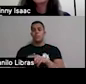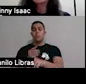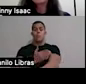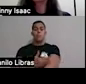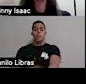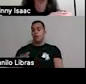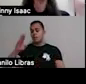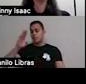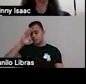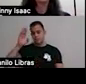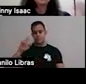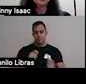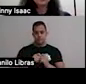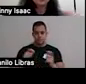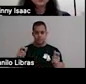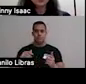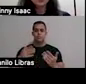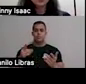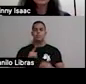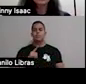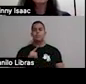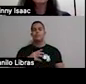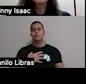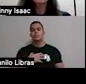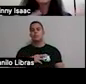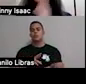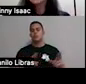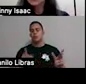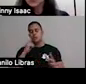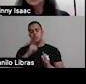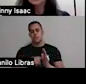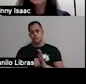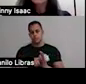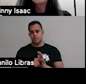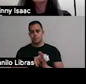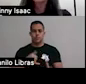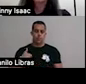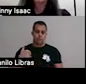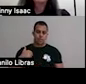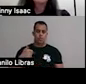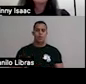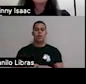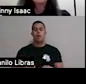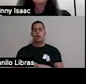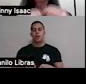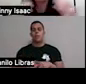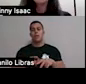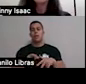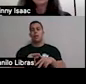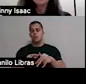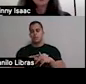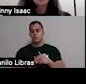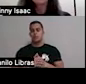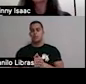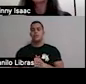duas coortes um pouco distintas, né, nesse critério de idade e de raça. Mas o que a gente observou é que